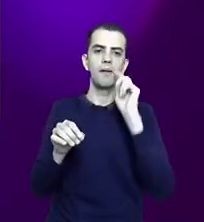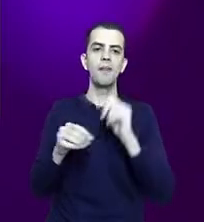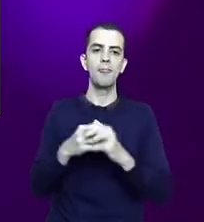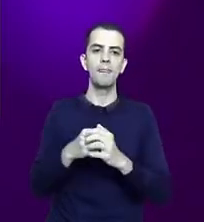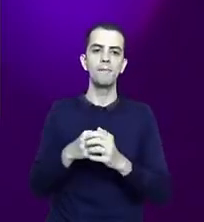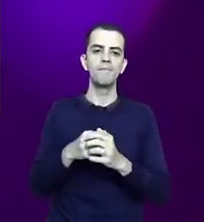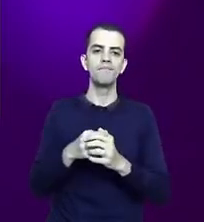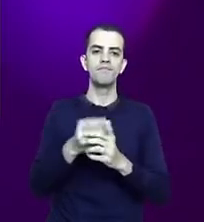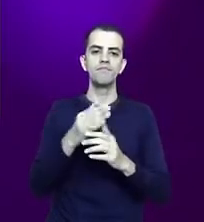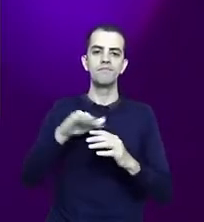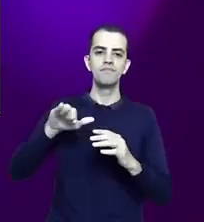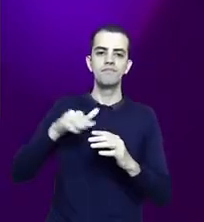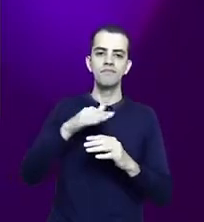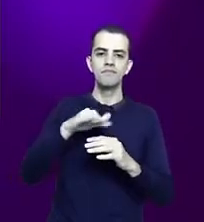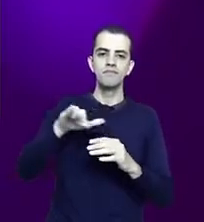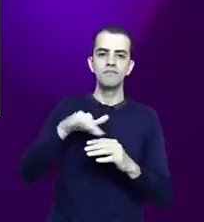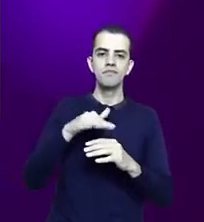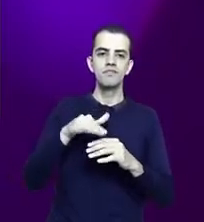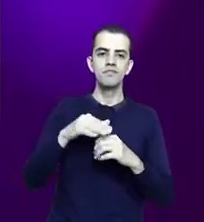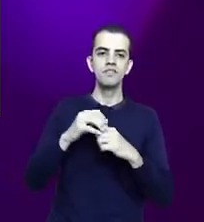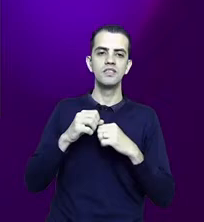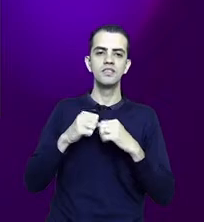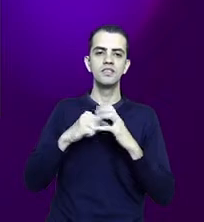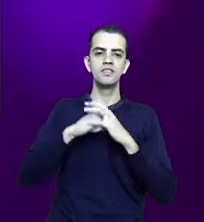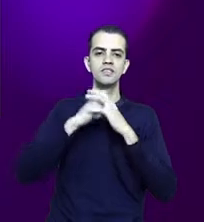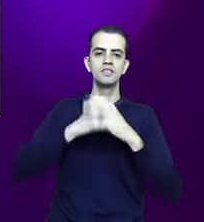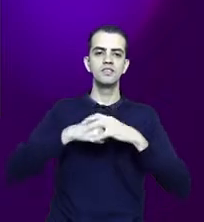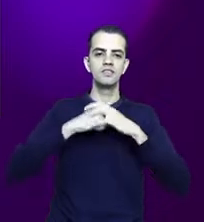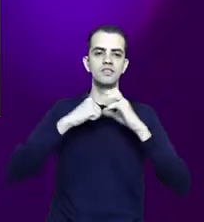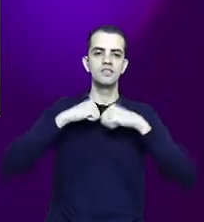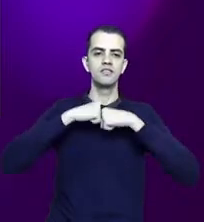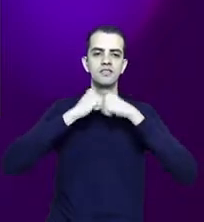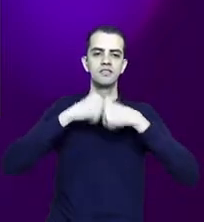uma deformidade articular importante aqui,